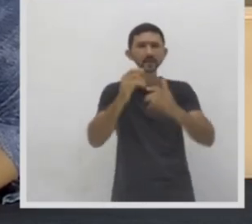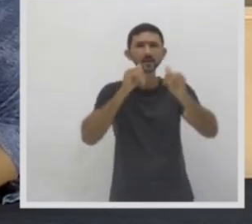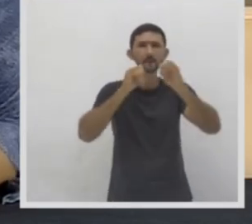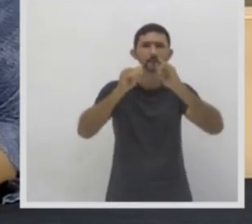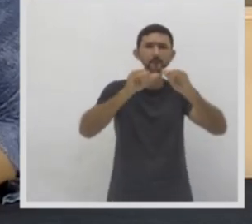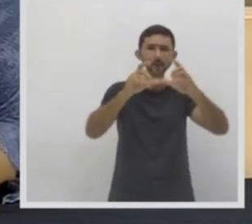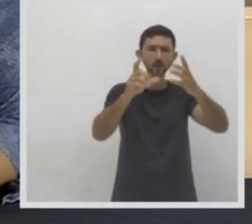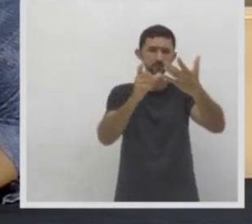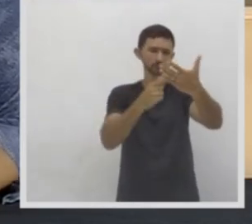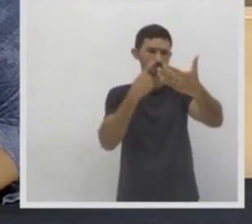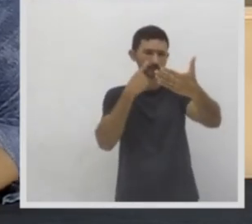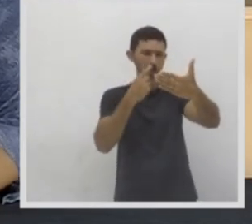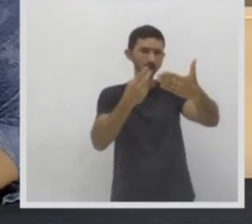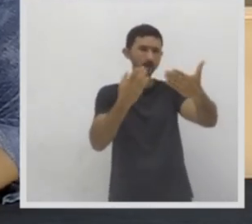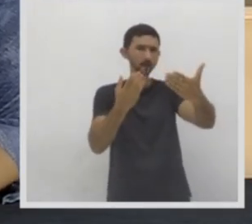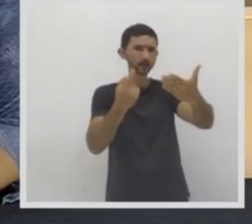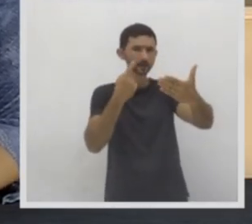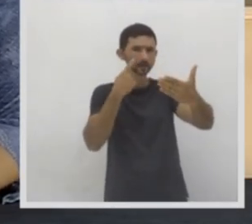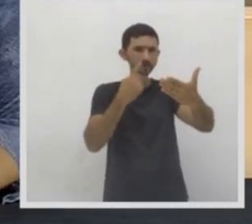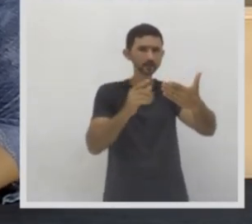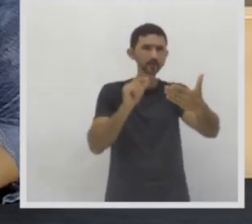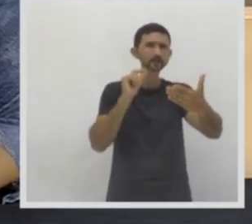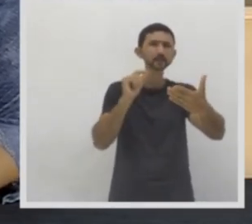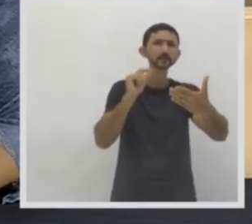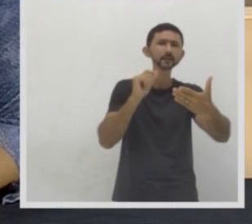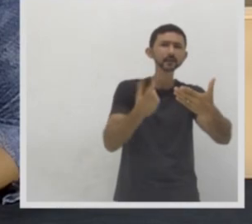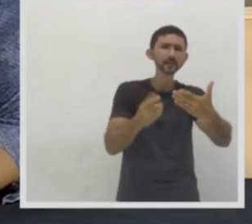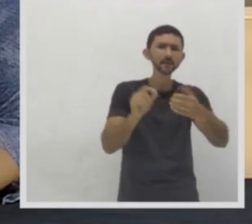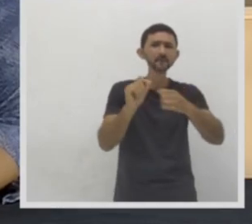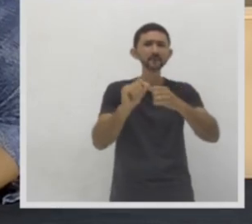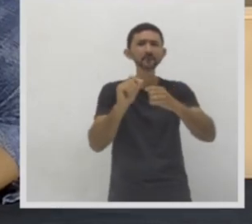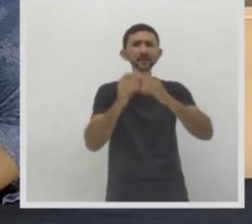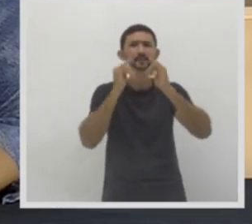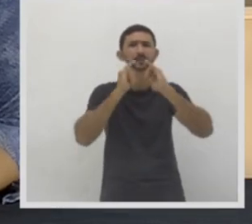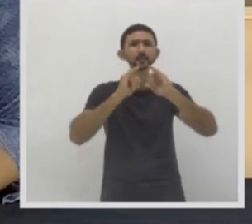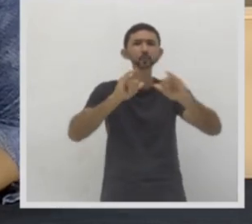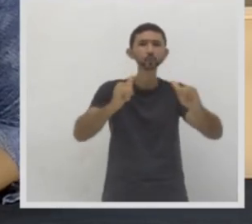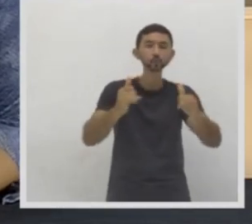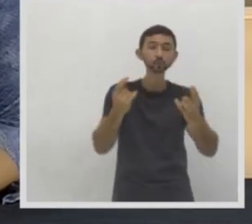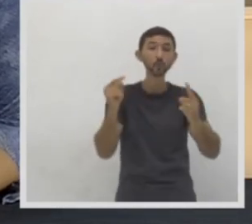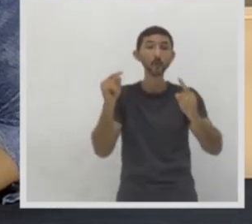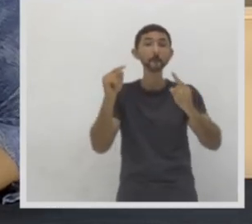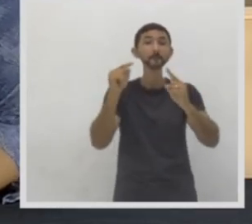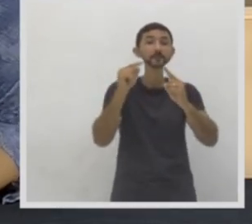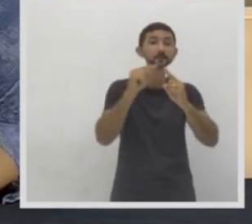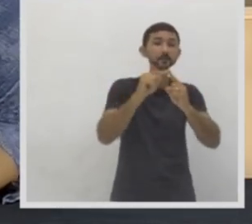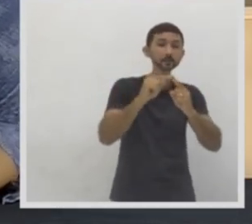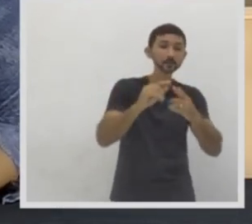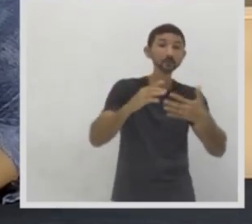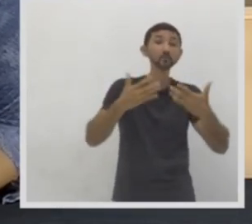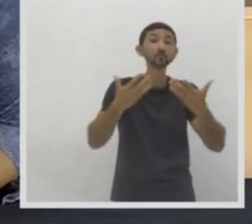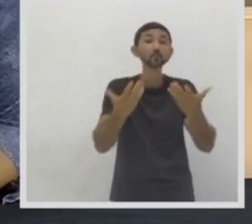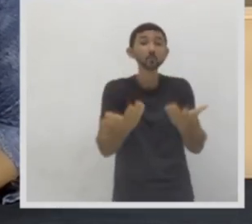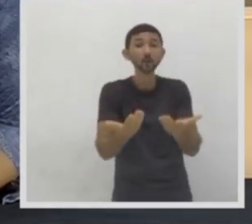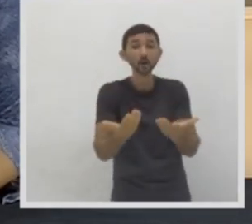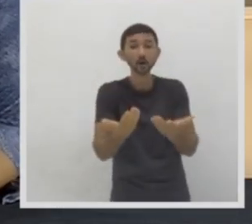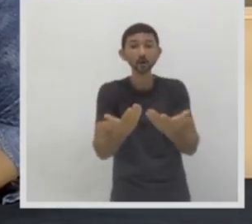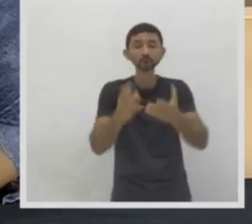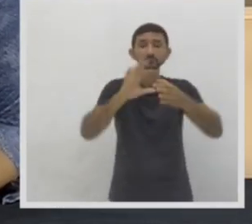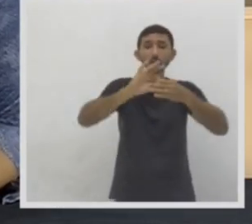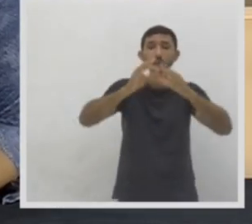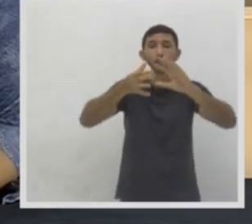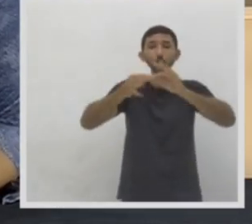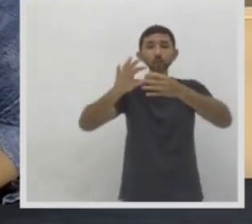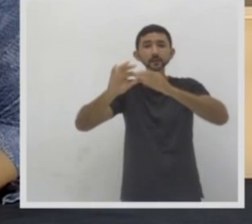nós observamos quem é que fez aquele anúncio, qual o objetivo daquele anúncio, em que contexto